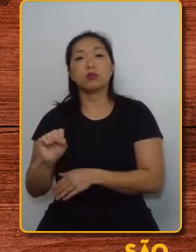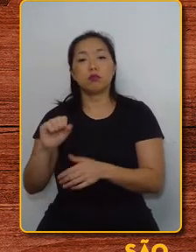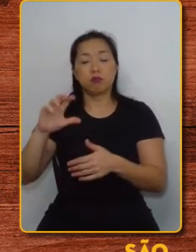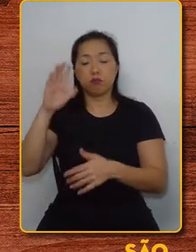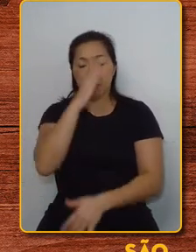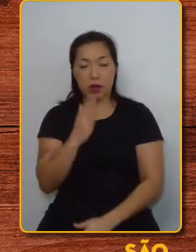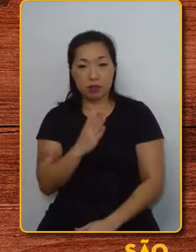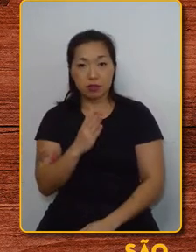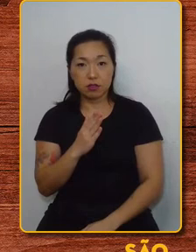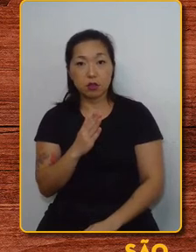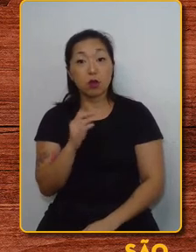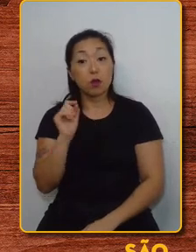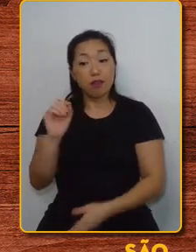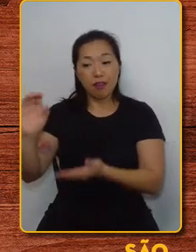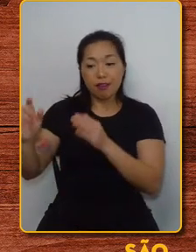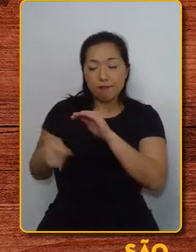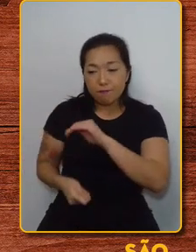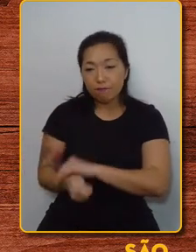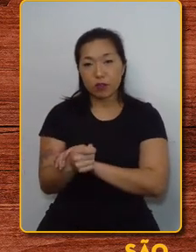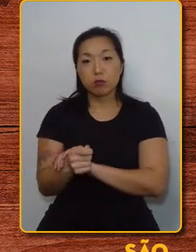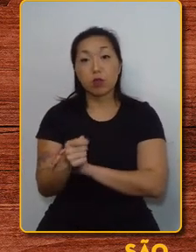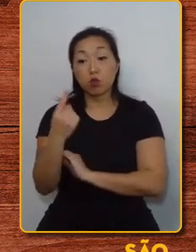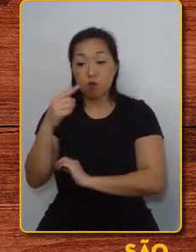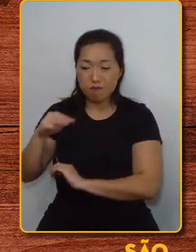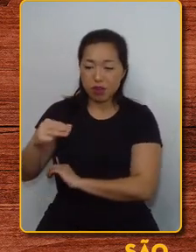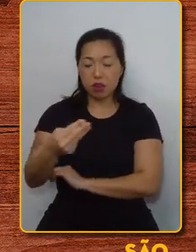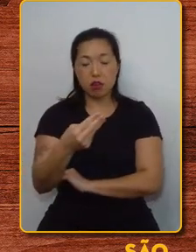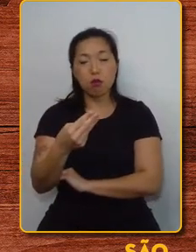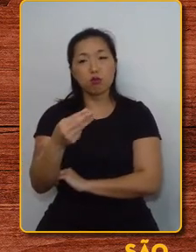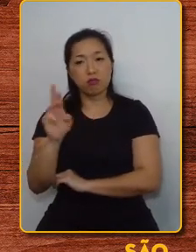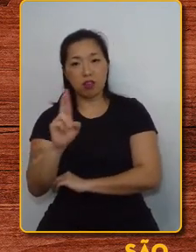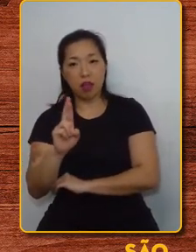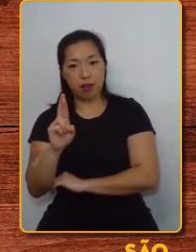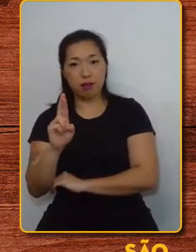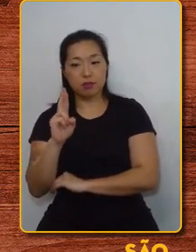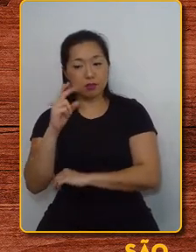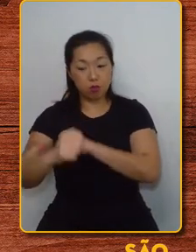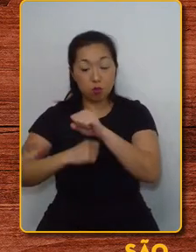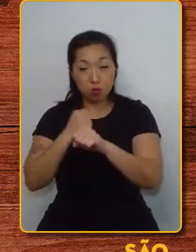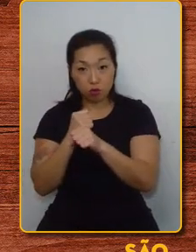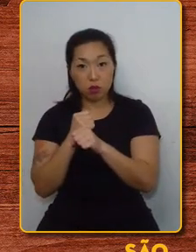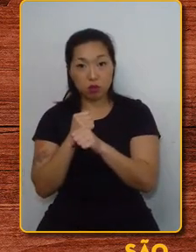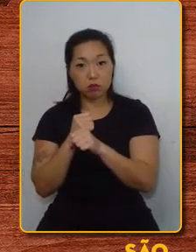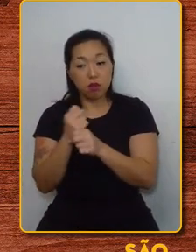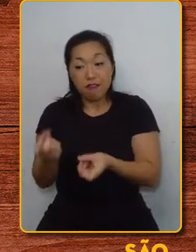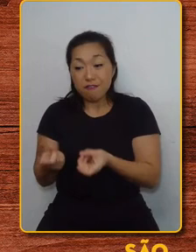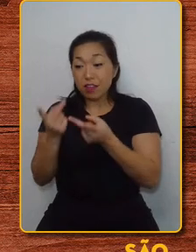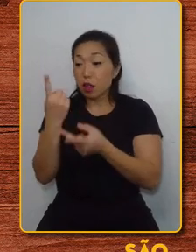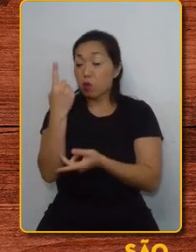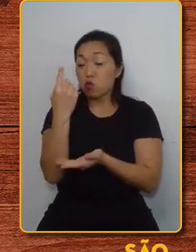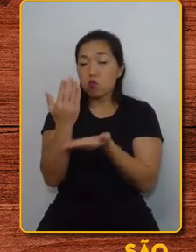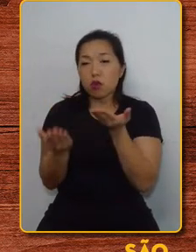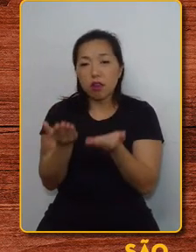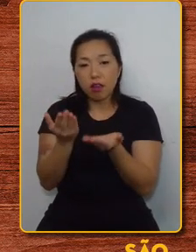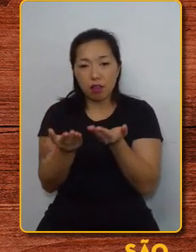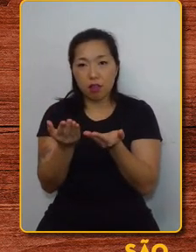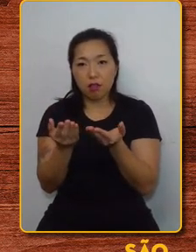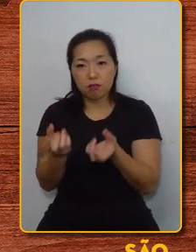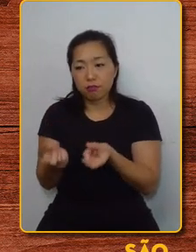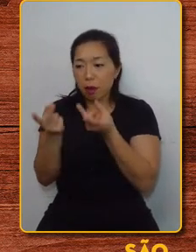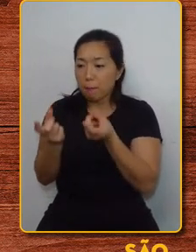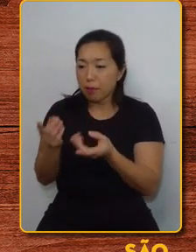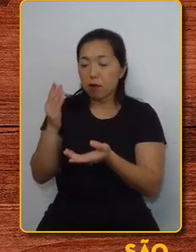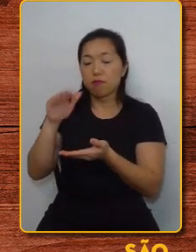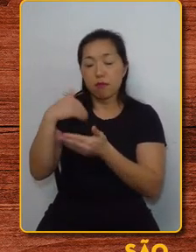e que não necessariamente consegue vender 1 quilo para exportação. E muito menos só porque a família está lá em cima do lote